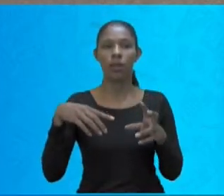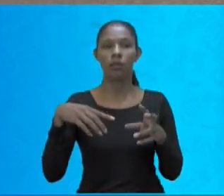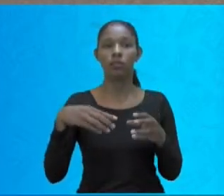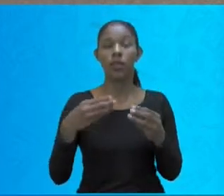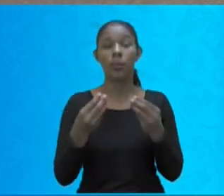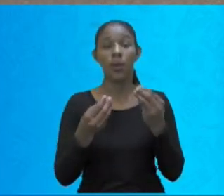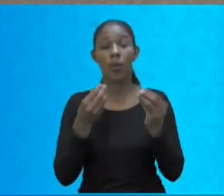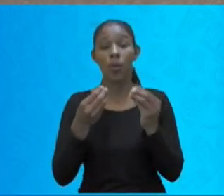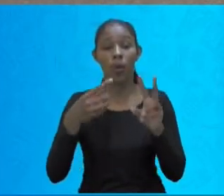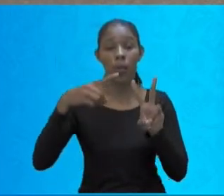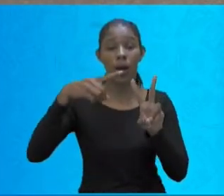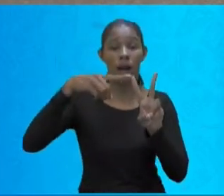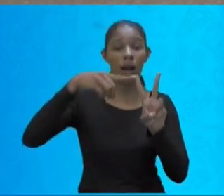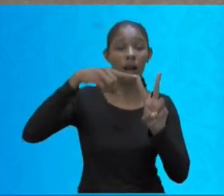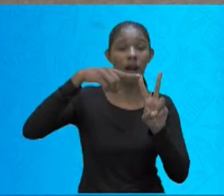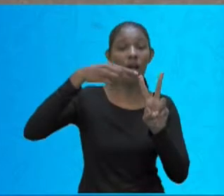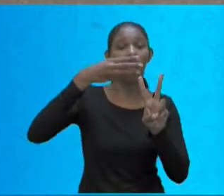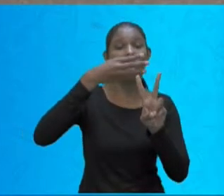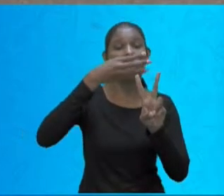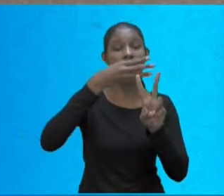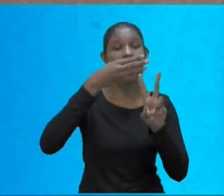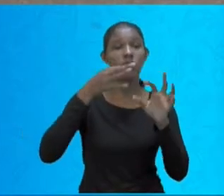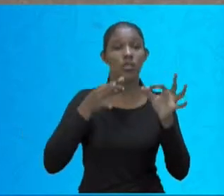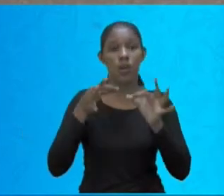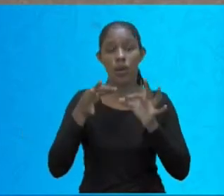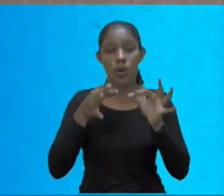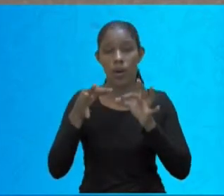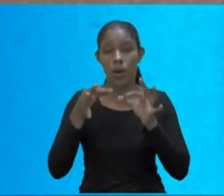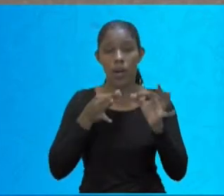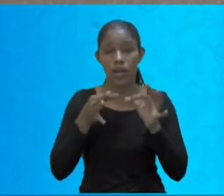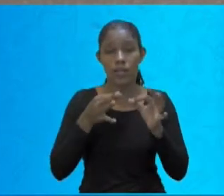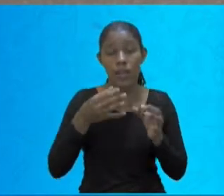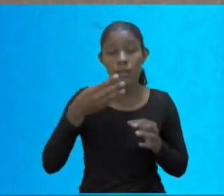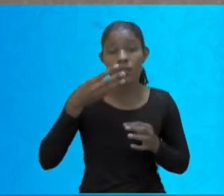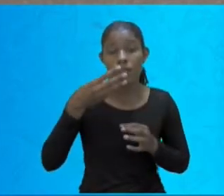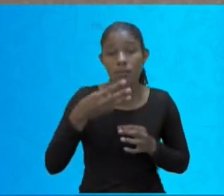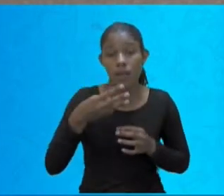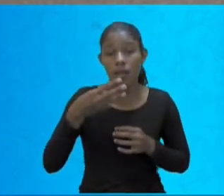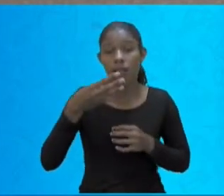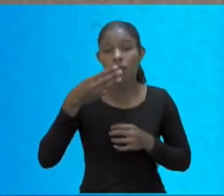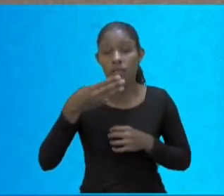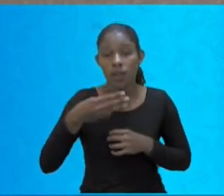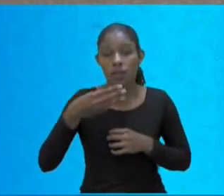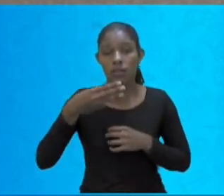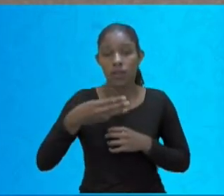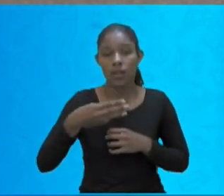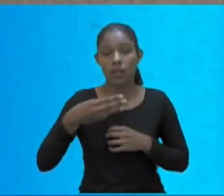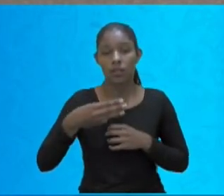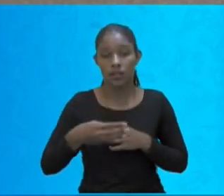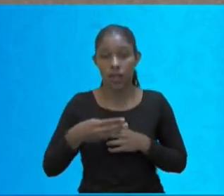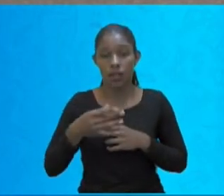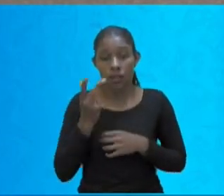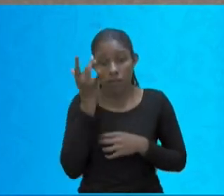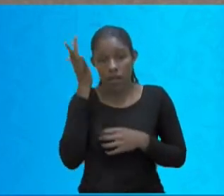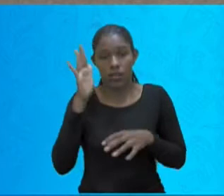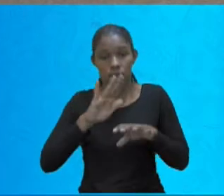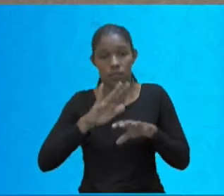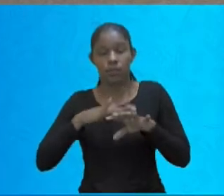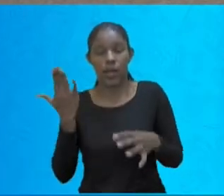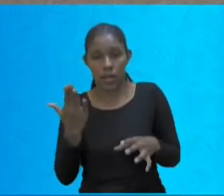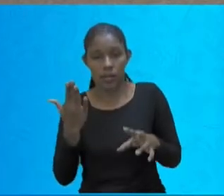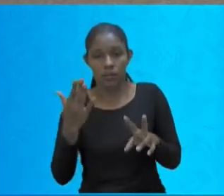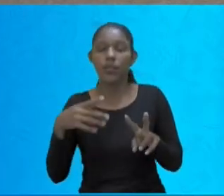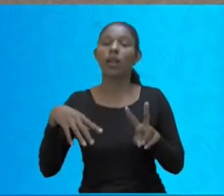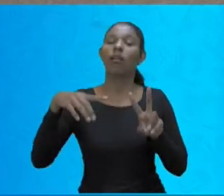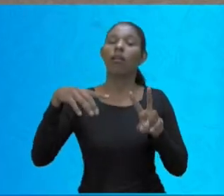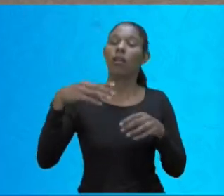raiz cúbica, eu arrumei os fatores de 3 em 3, para facilitar para mim. Então, ficou 2 elevado